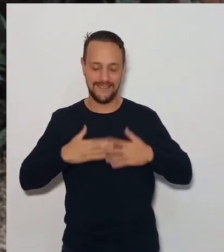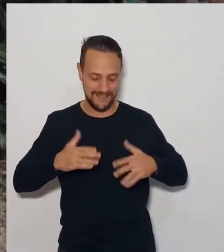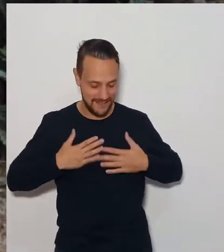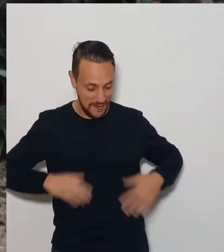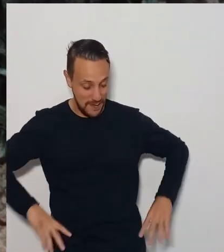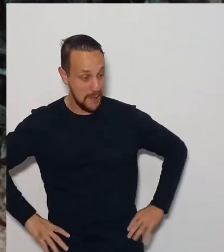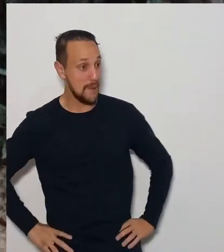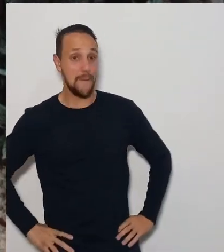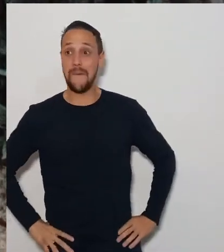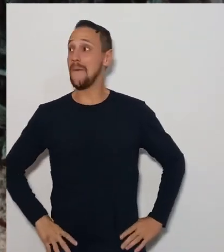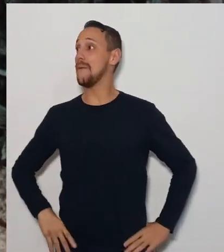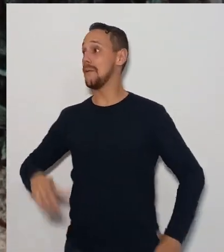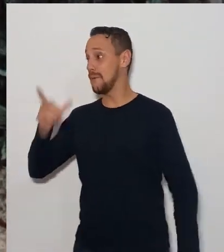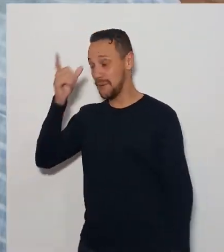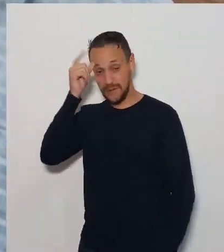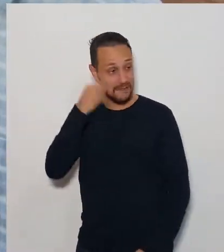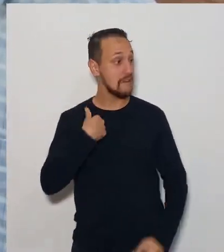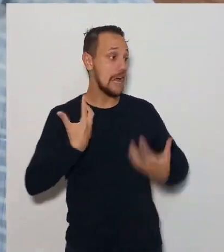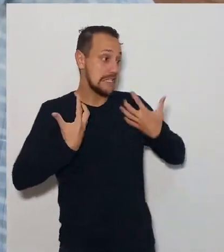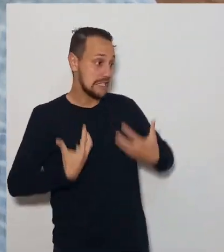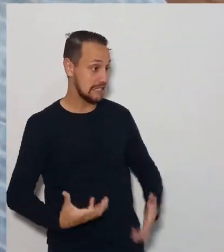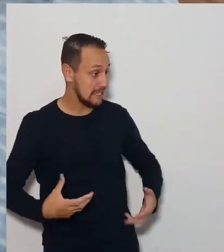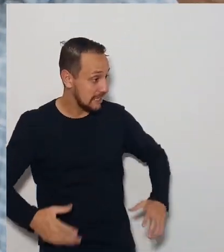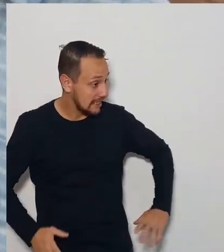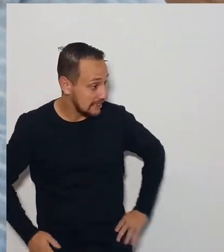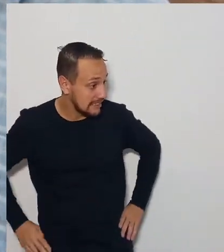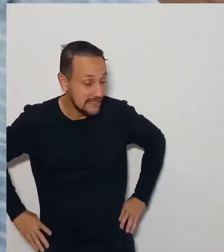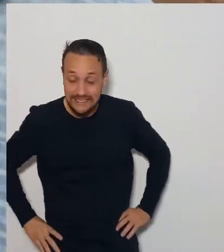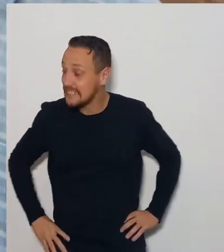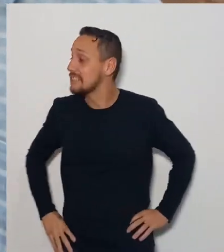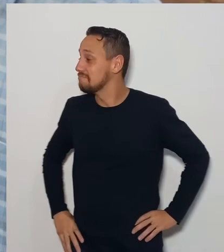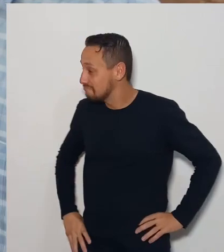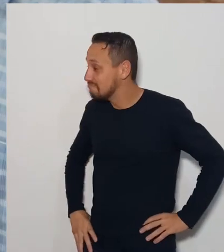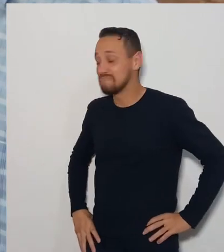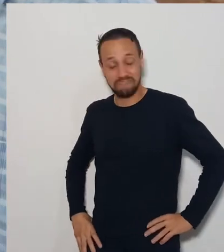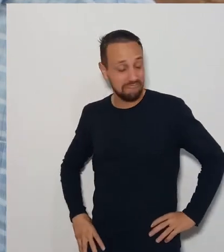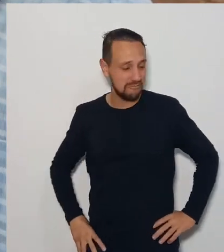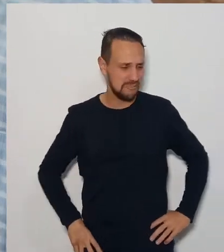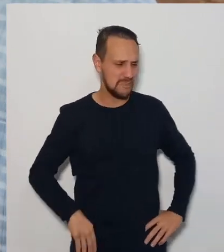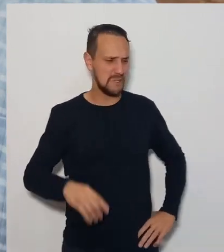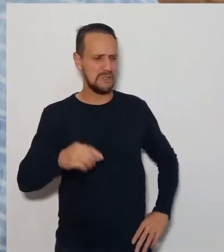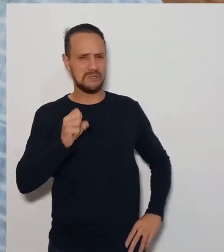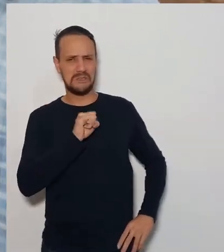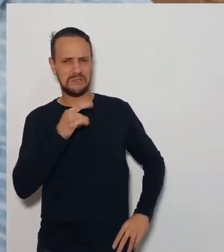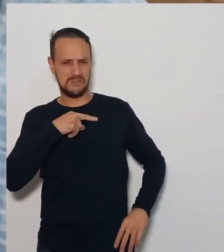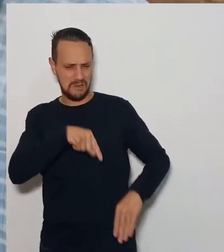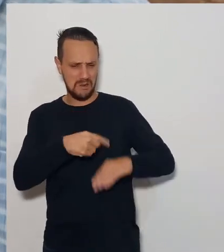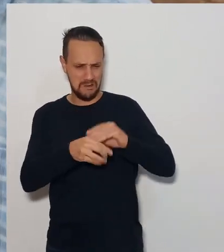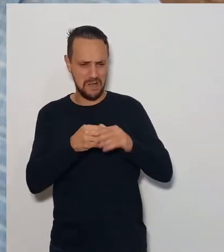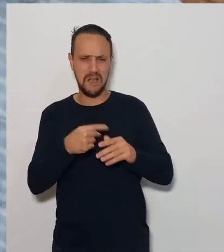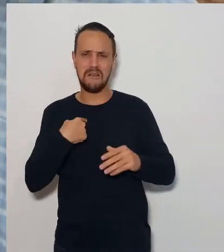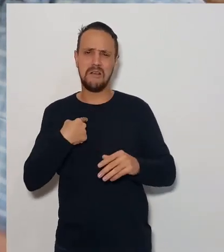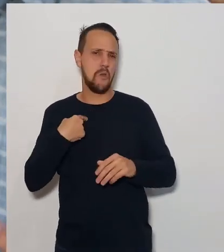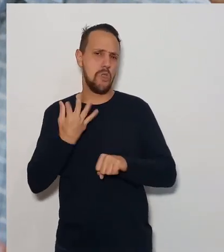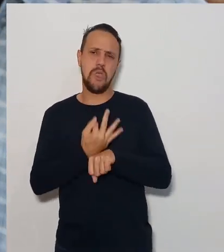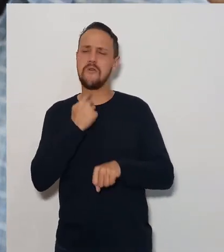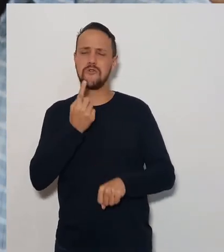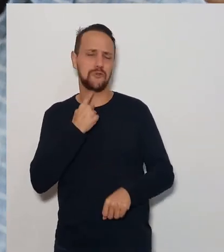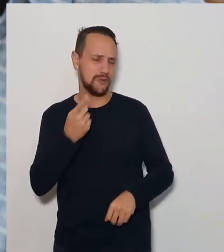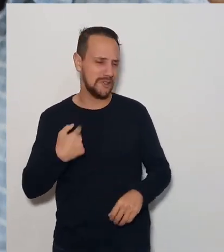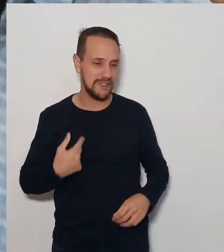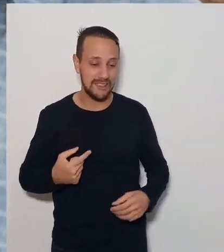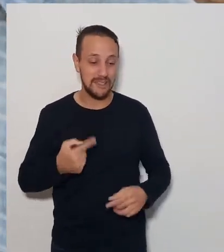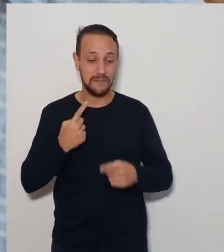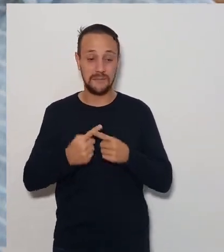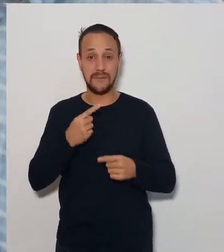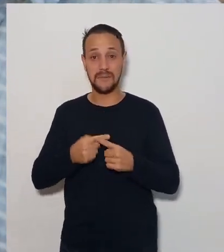Tchão do céu, mas vou falar pro senhor. Cansei, viu? Olha, sorte que eu pus o ergudão no pé, graças, senão não ia aguentar. Deus. Não, tchau do céu. Eu vou falar pra